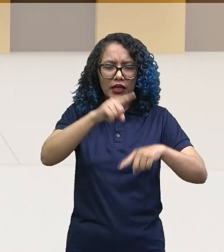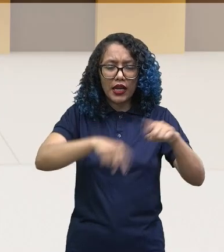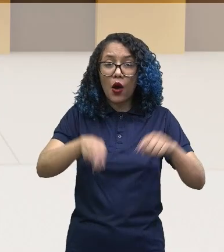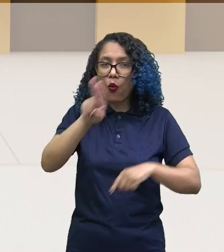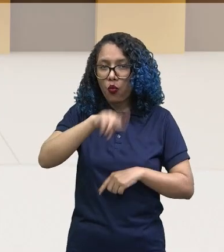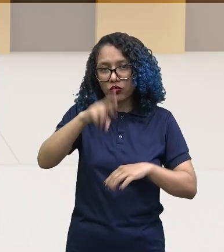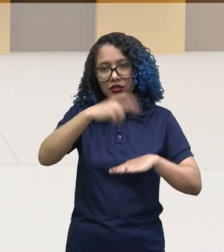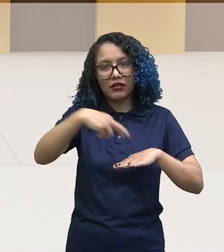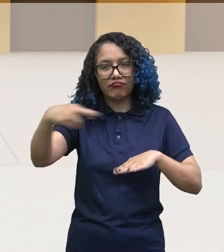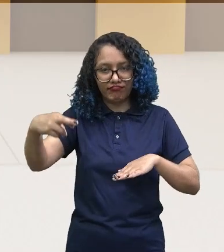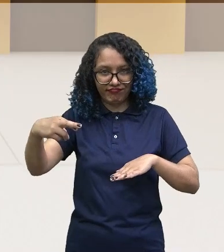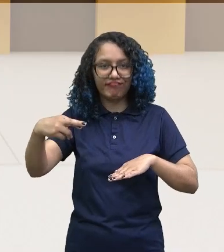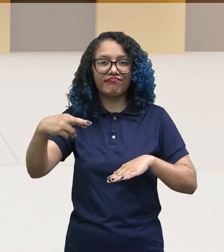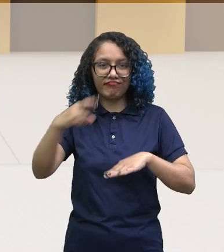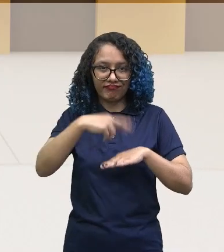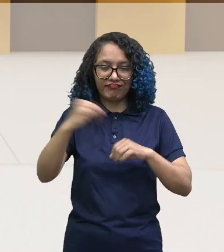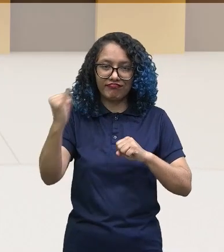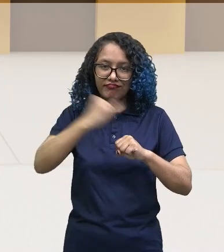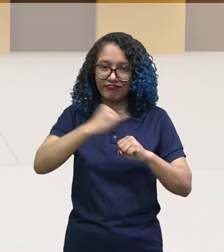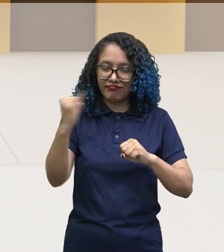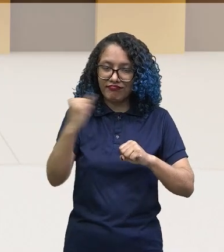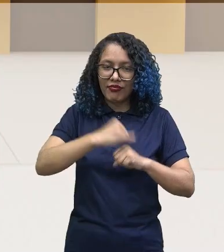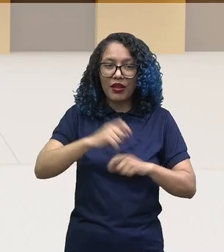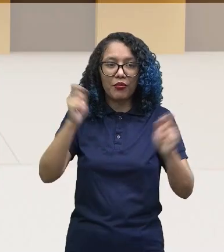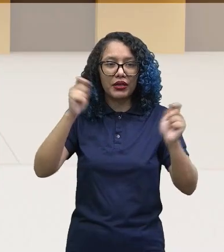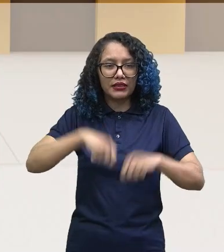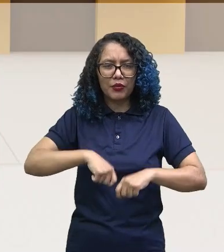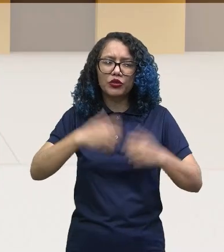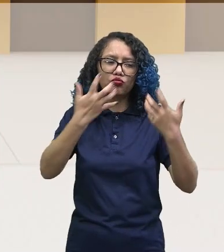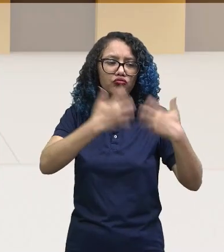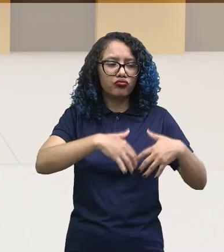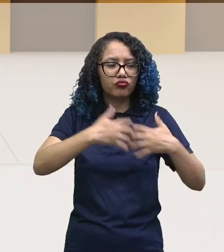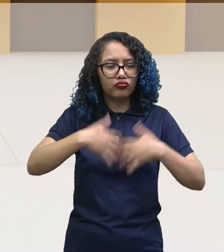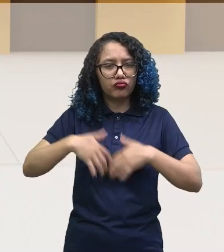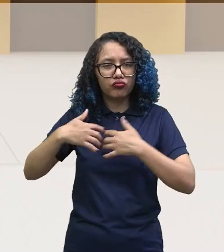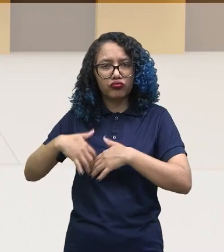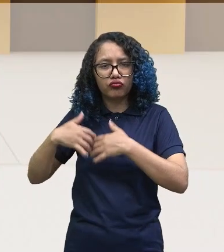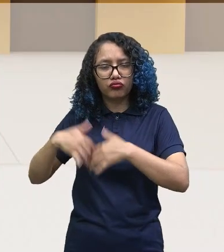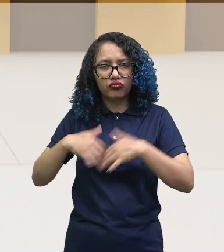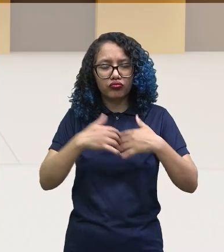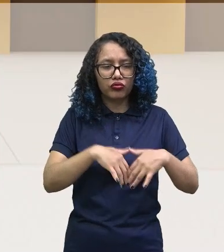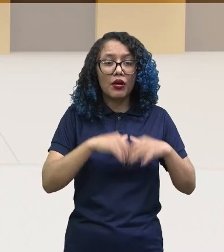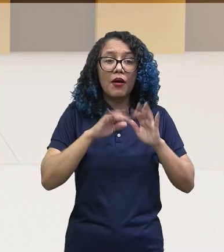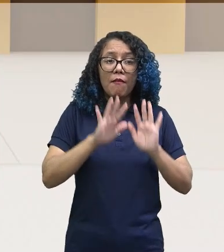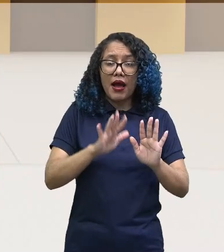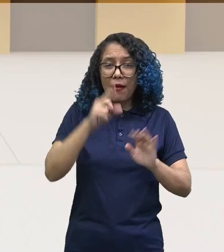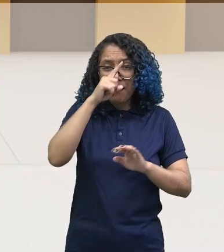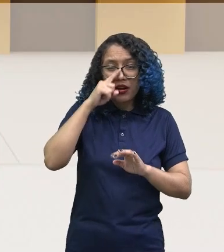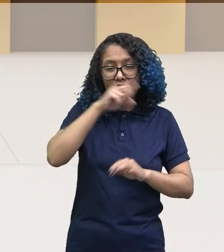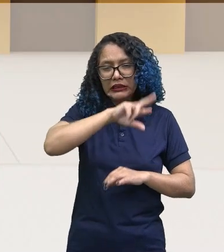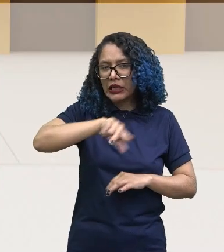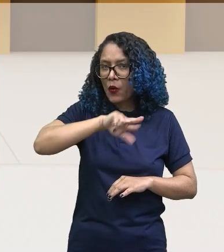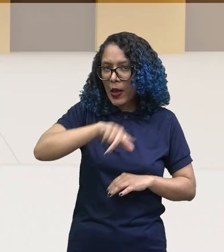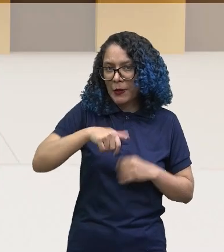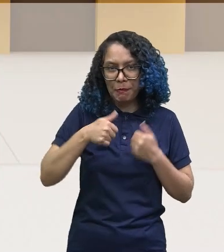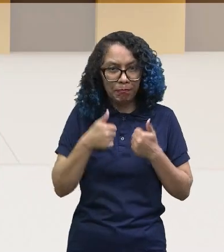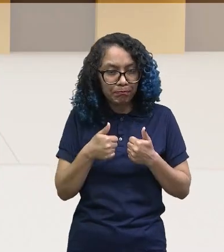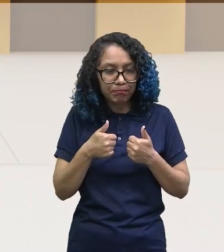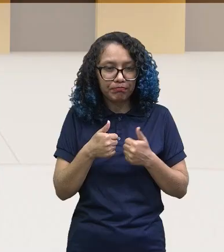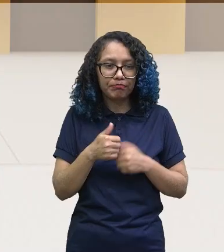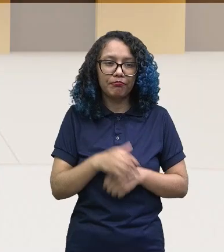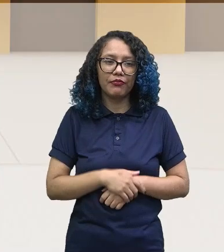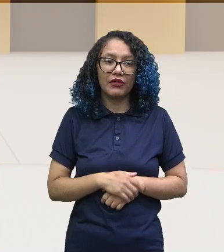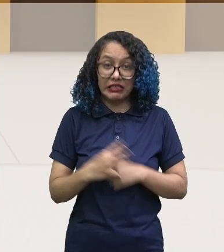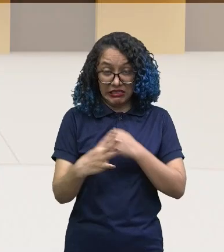radiação ionizante para, né, funcionar. E esse tipo de radiação não é perigosa para a gente, tá? Pelo